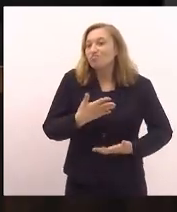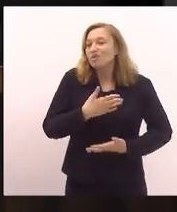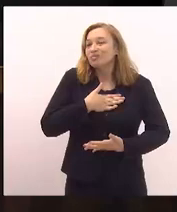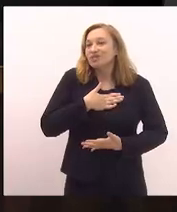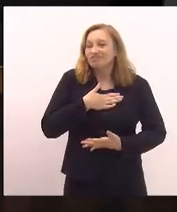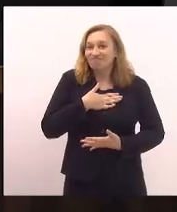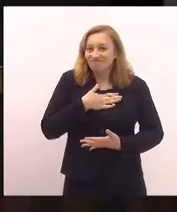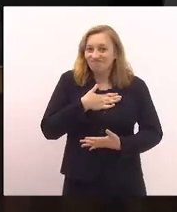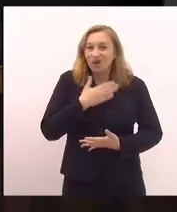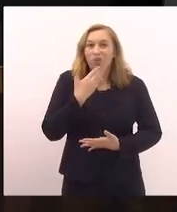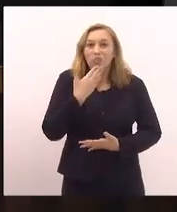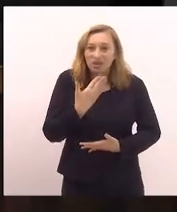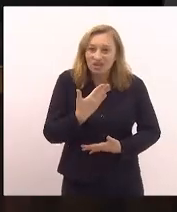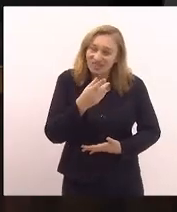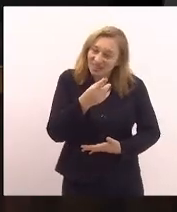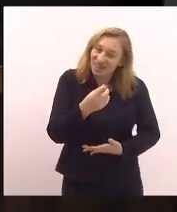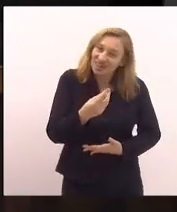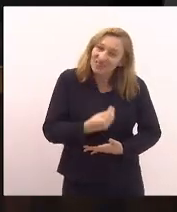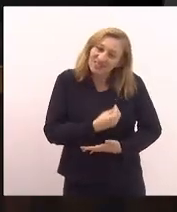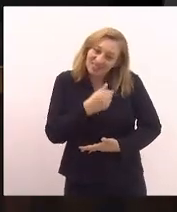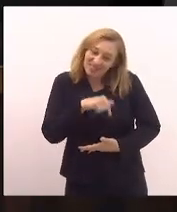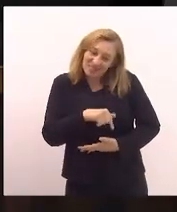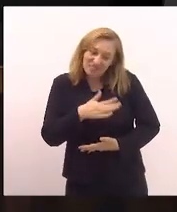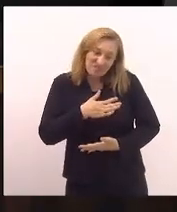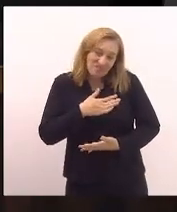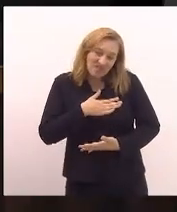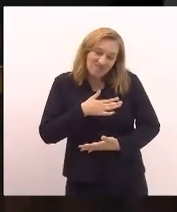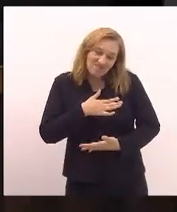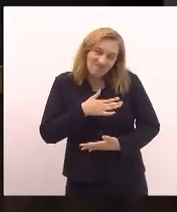tê-la. Eu pedi muito que ela estivesse, porque, para mim,